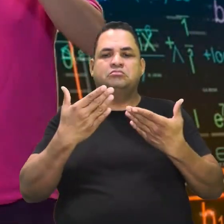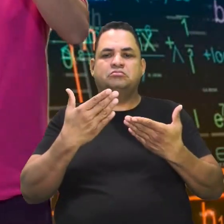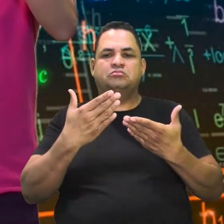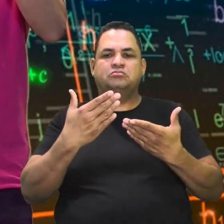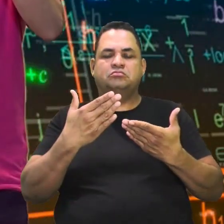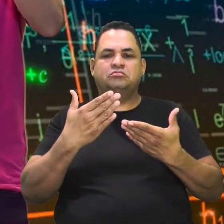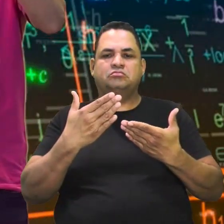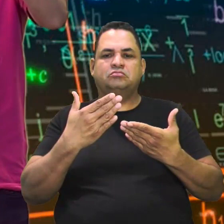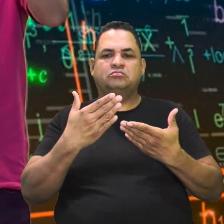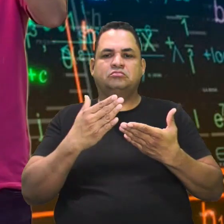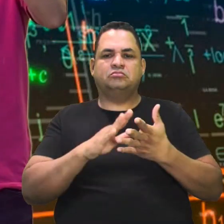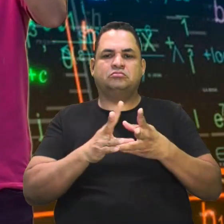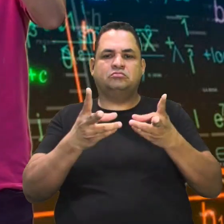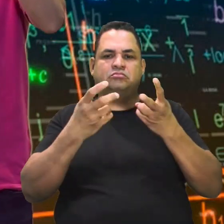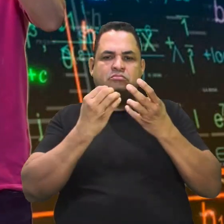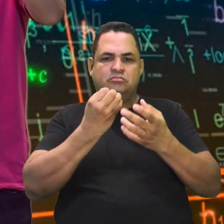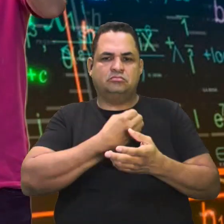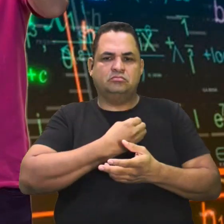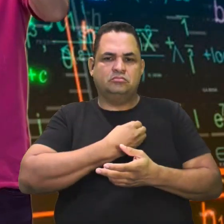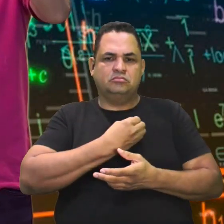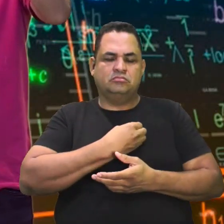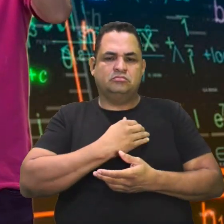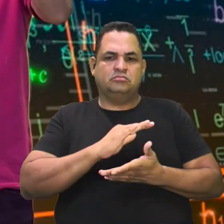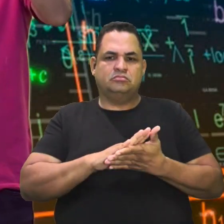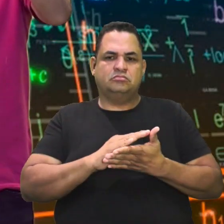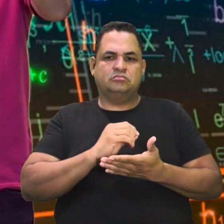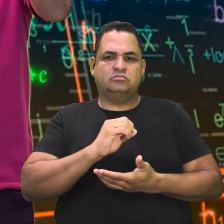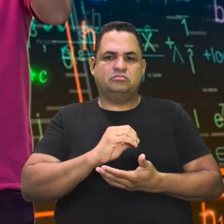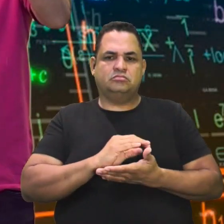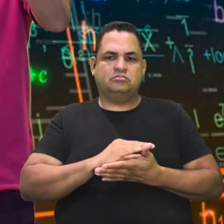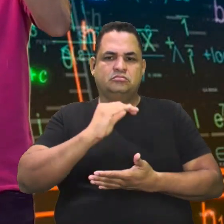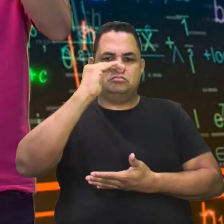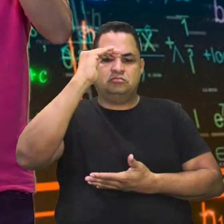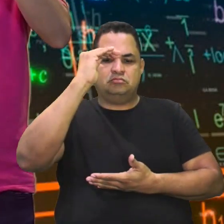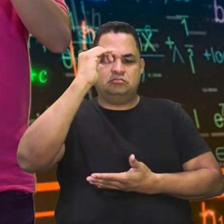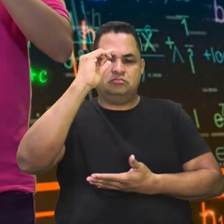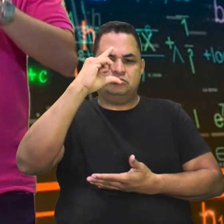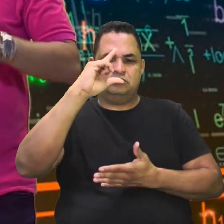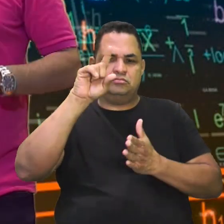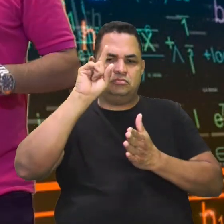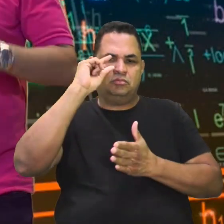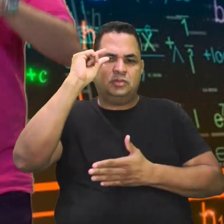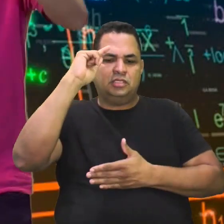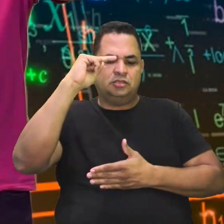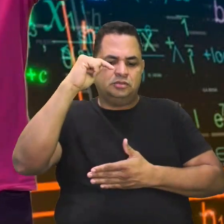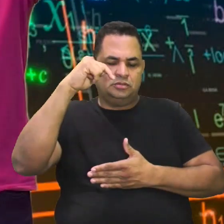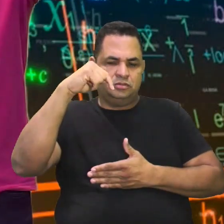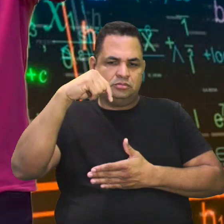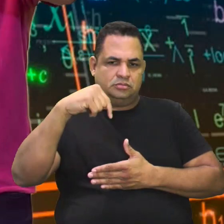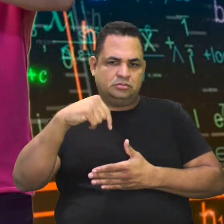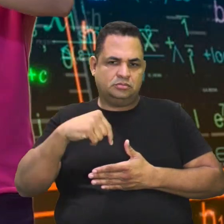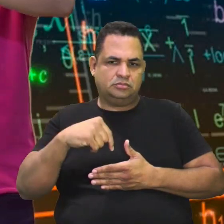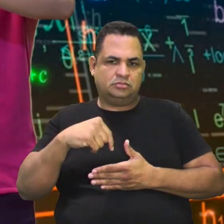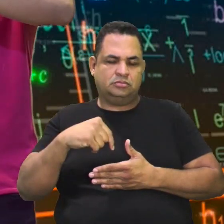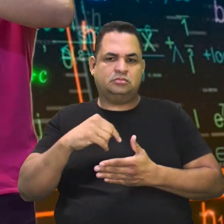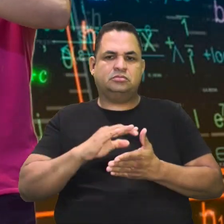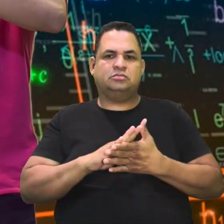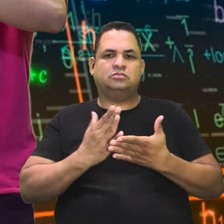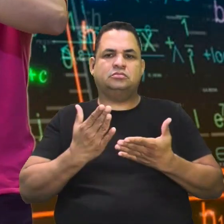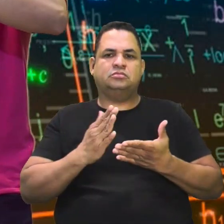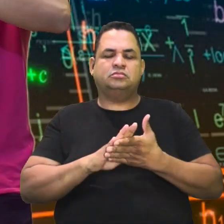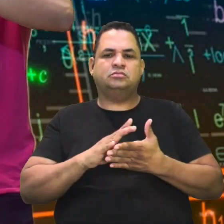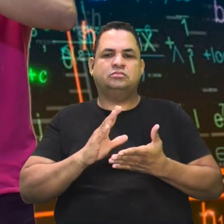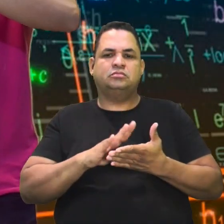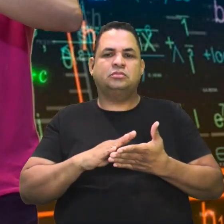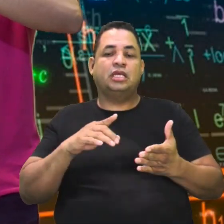É o seguinte, percebe que os valores vêm assim, ó, vem se aumentando, diminuindo, aí segue o mesmo padrão, vem tipo fechando no número, só até chegar,